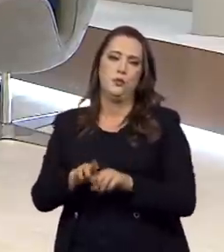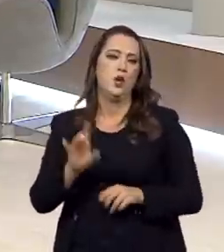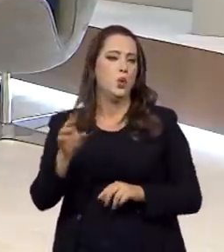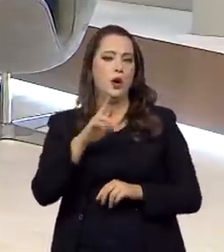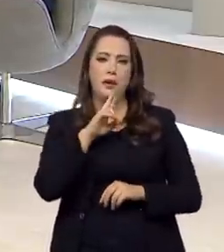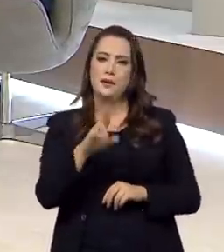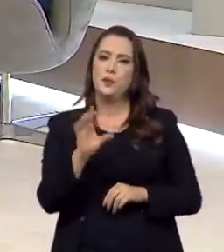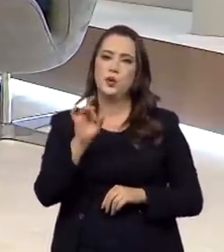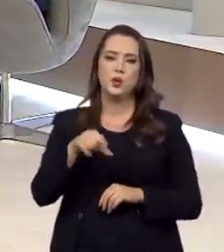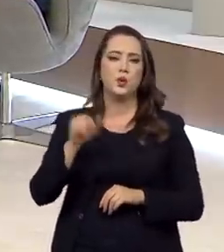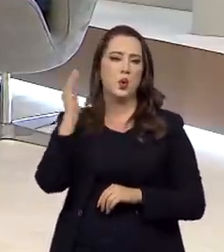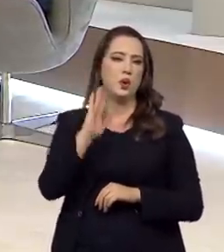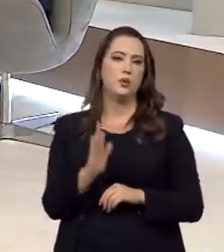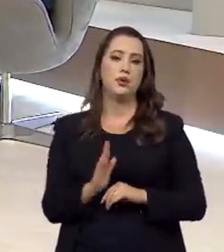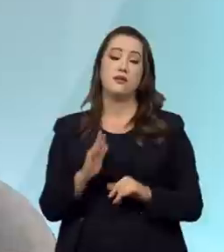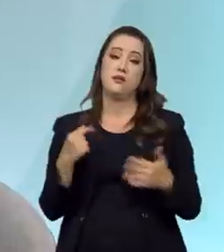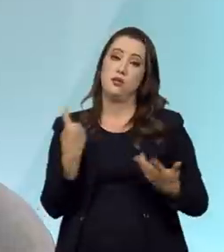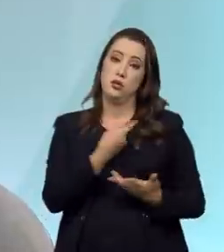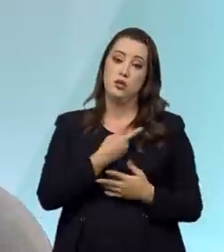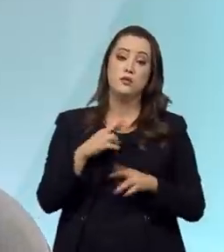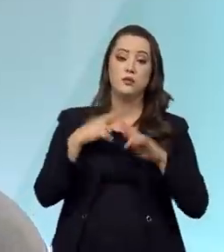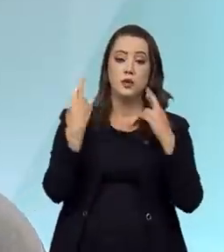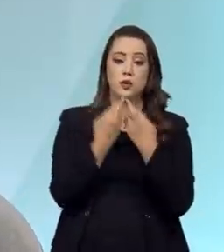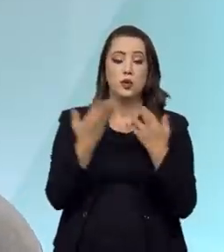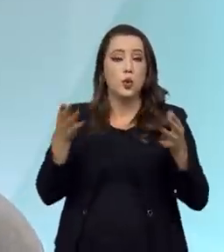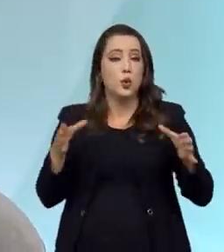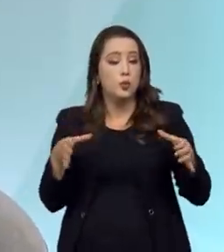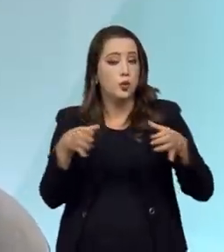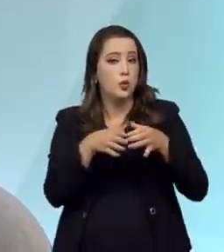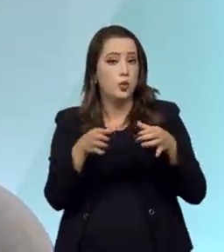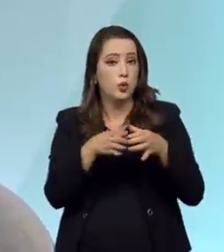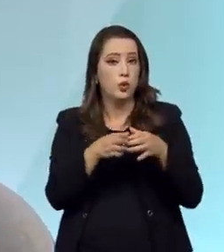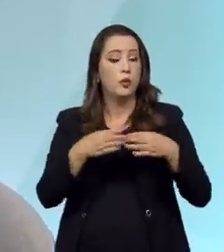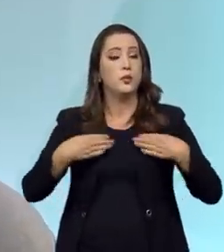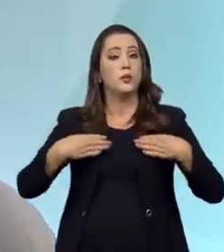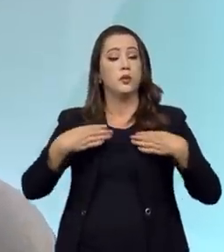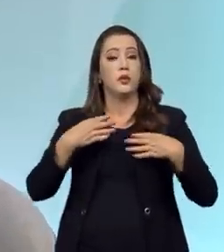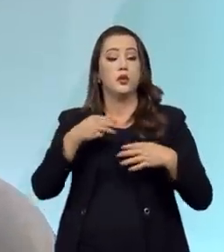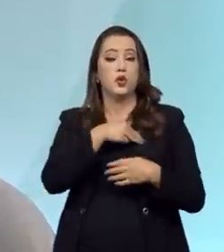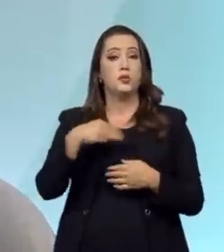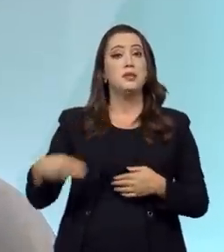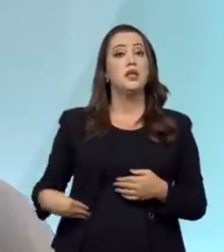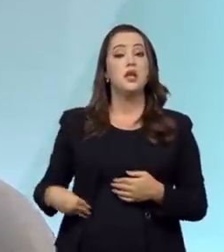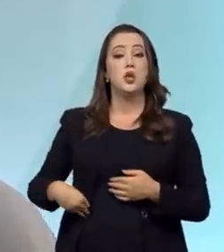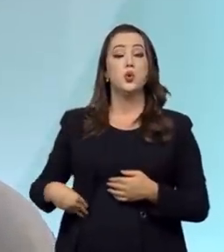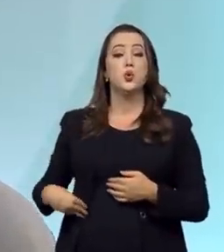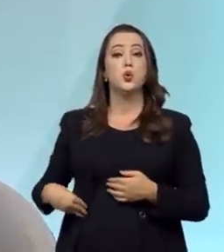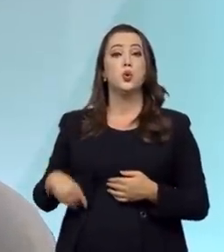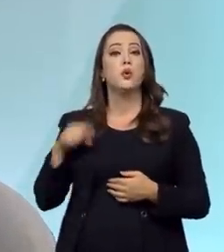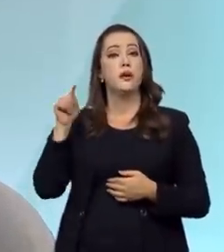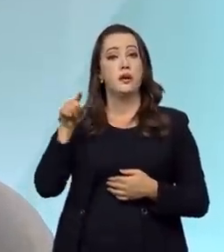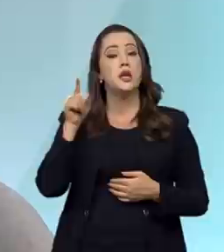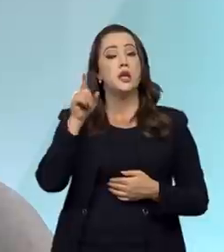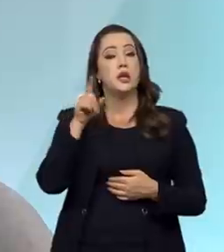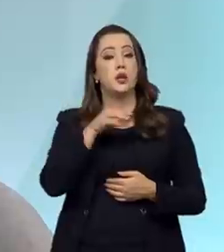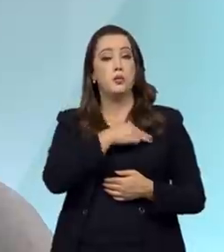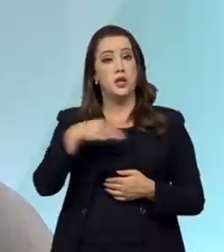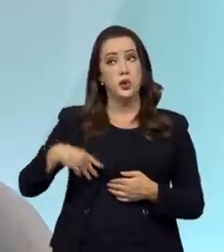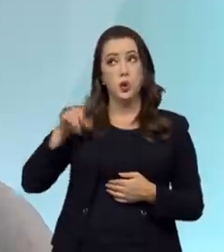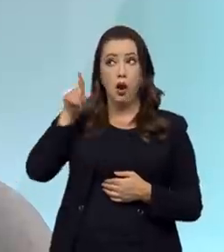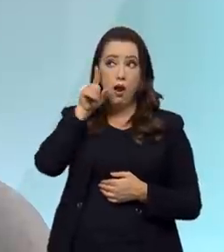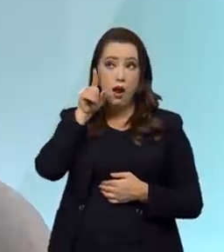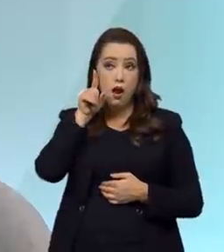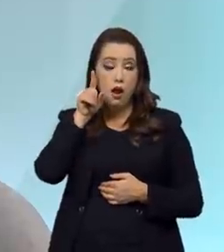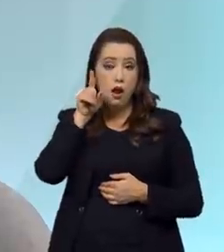uma reunião agora com um grupo de ministros meio ambiente ele o que não tinha um carro dos Estados Unidos e quando você falou do tema eu falei olhar